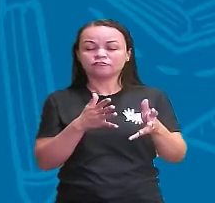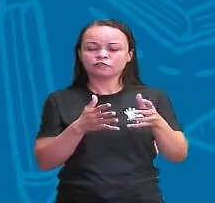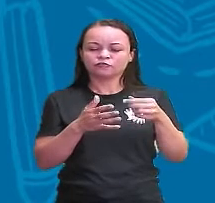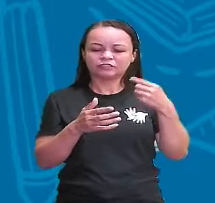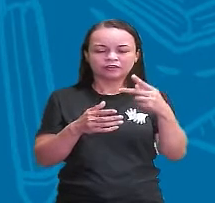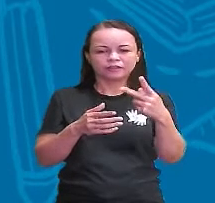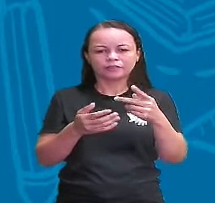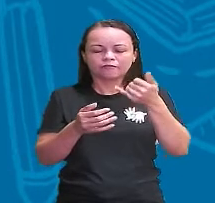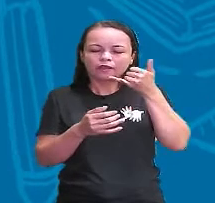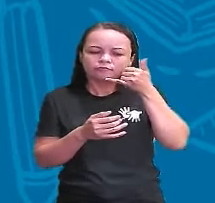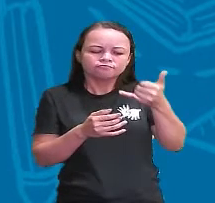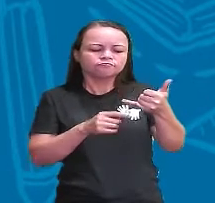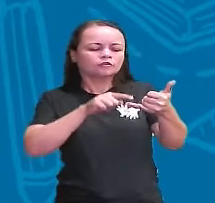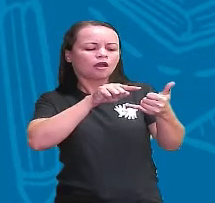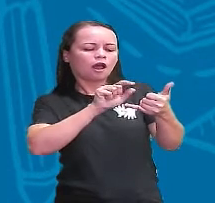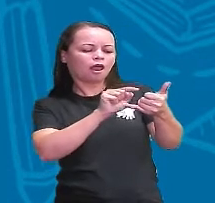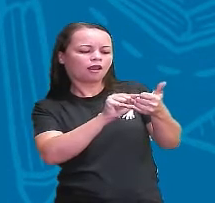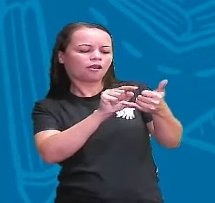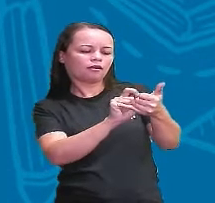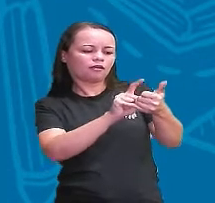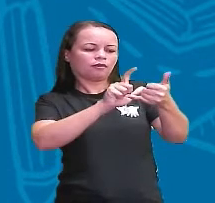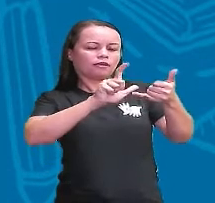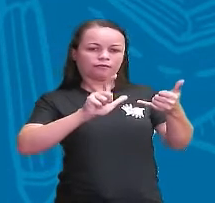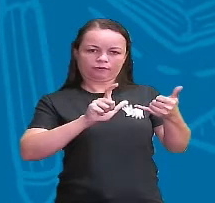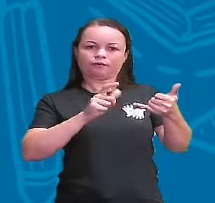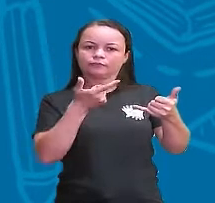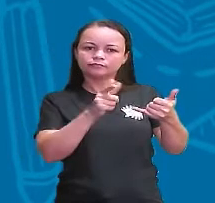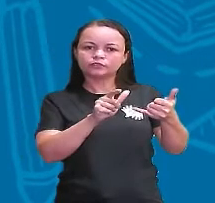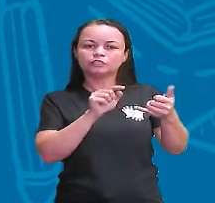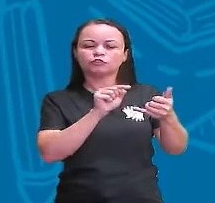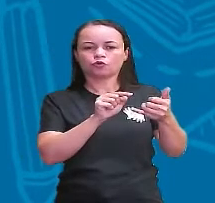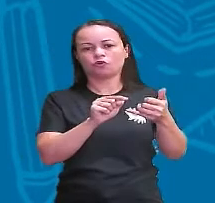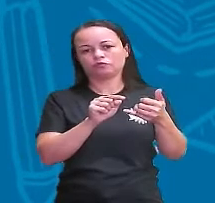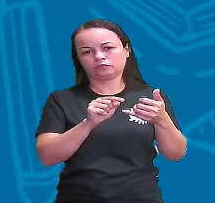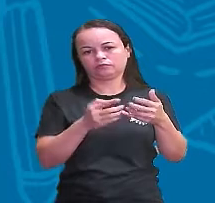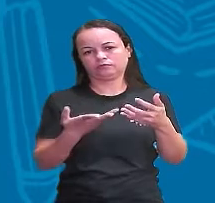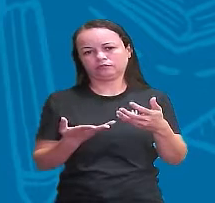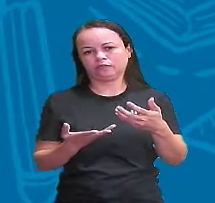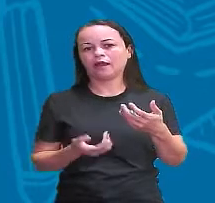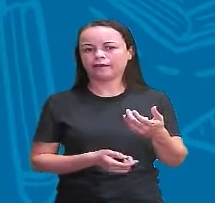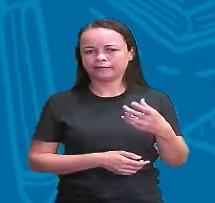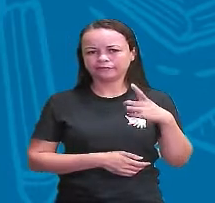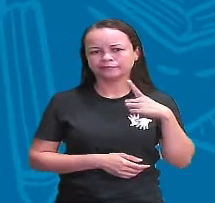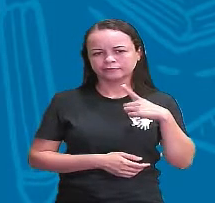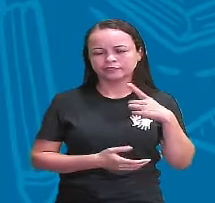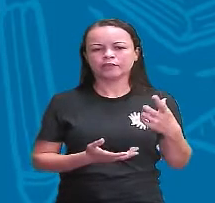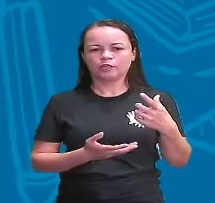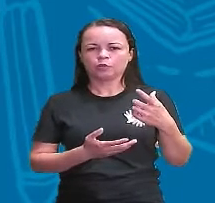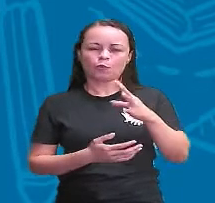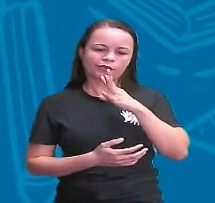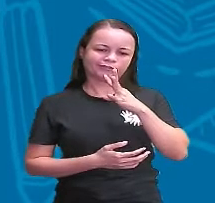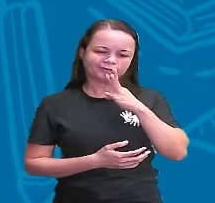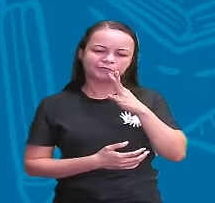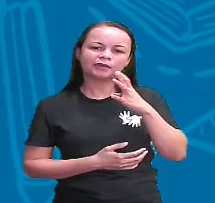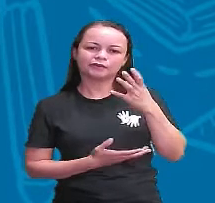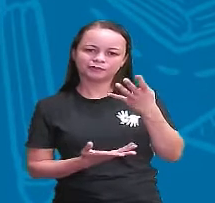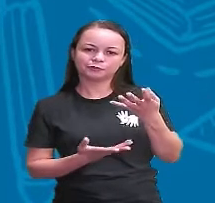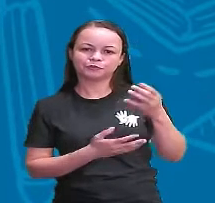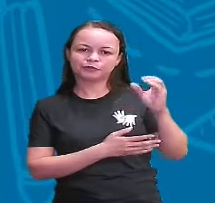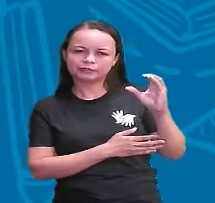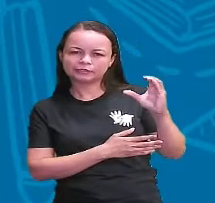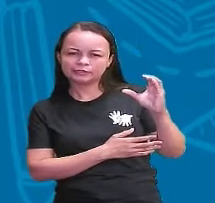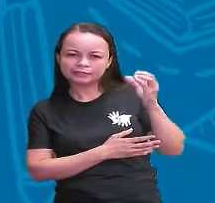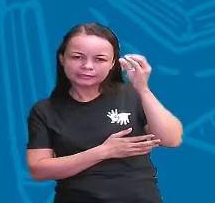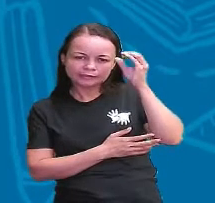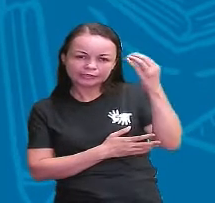tentar novamente ligar aquele aparelho eletrônico, Aí existe conhecimento científico, por trás disso,